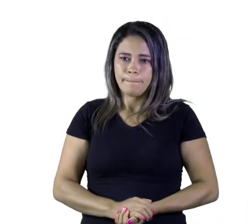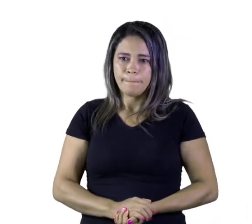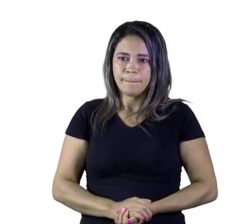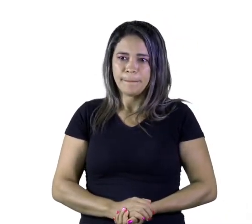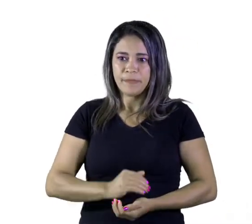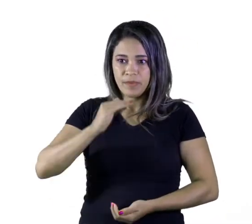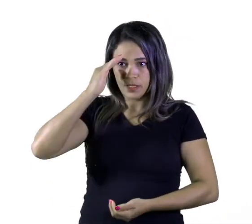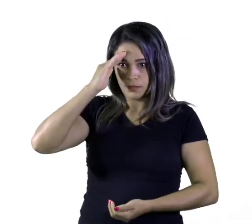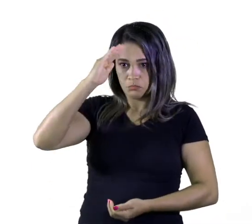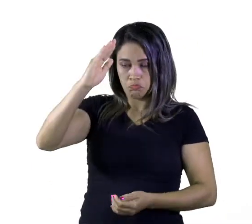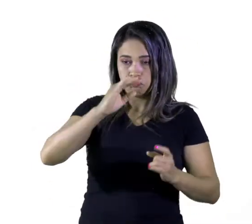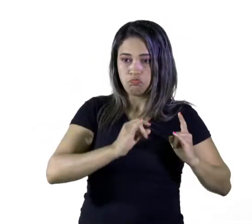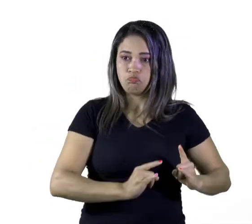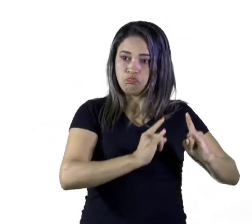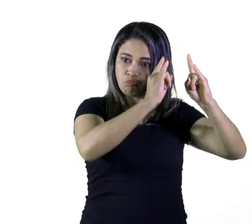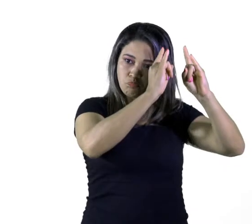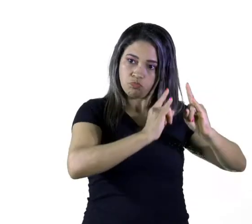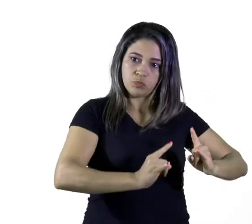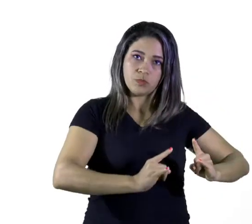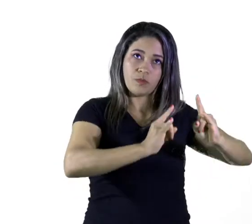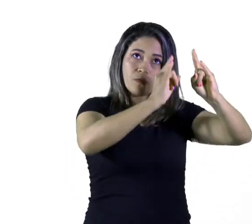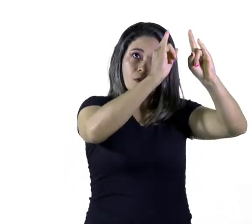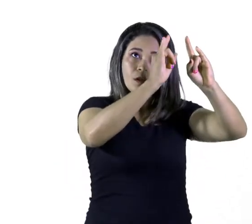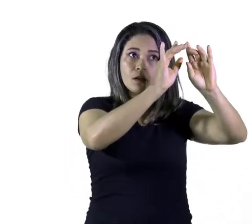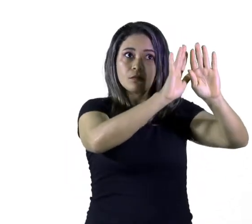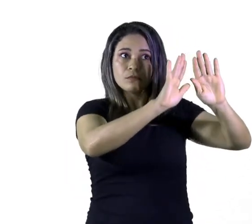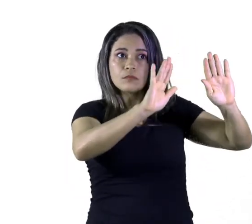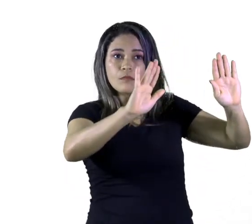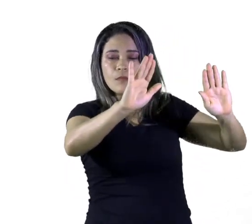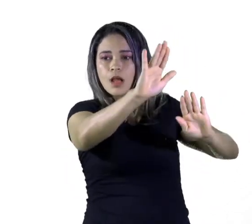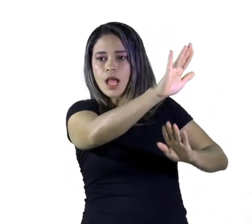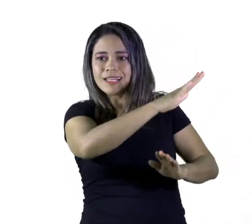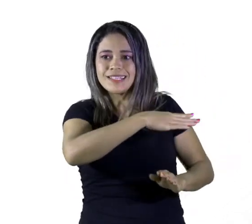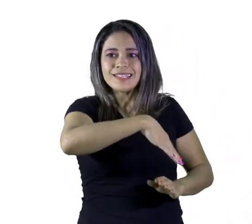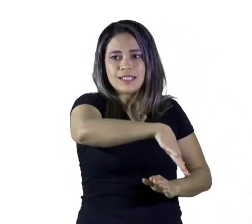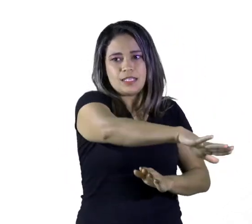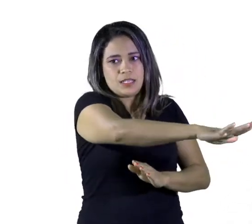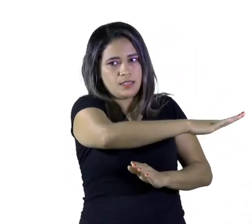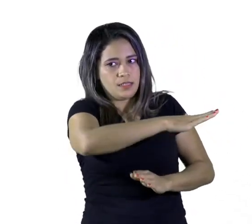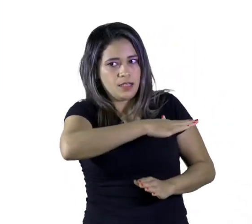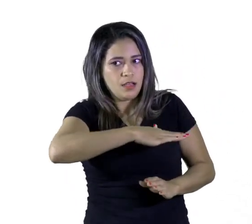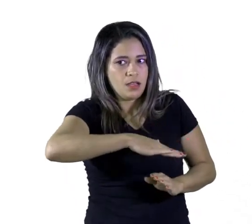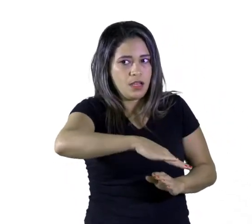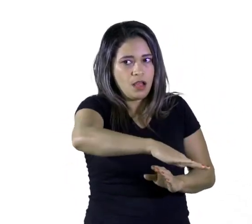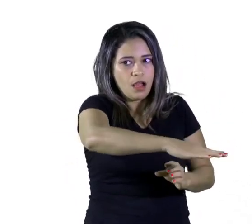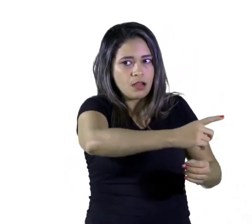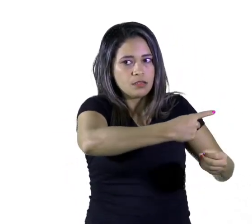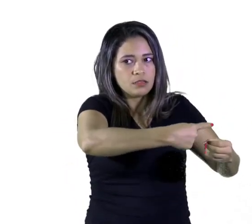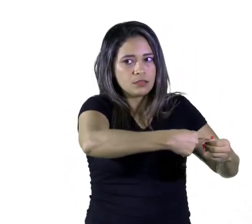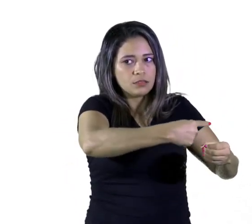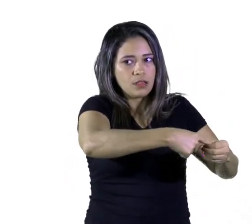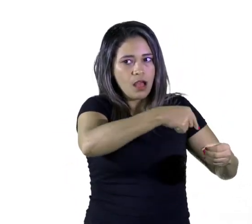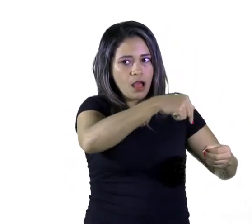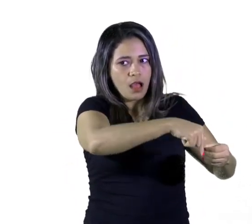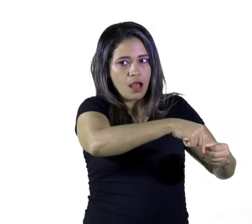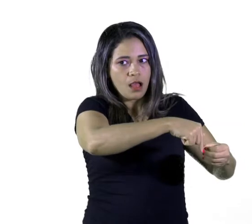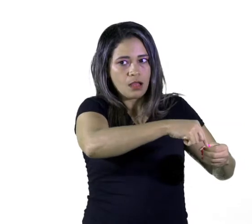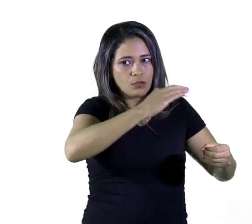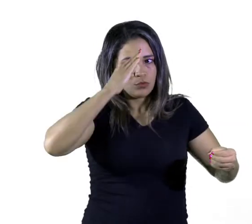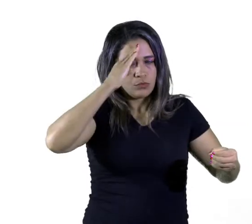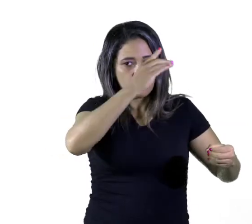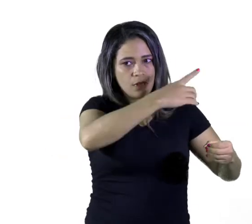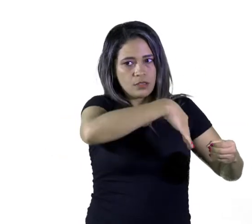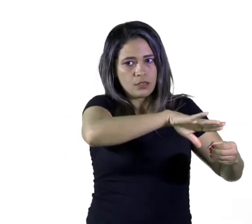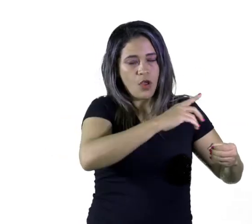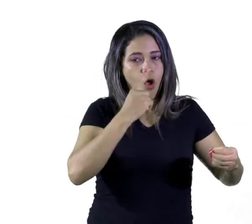predominância de prédios e edifícios marcando a paisagem. Isso é zona urbana, é cidade. Aí você observa essa foto